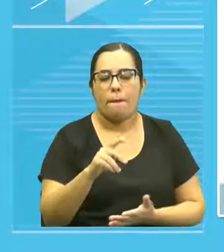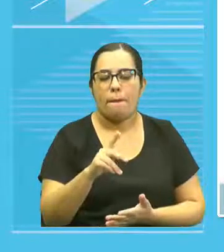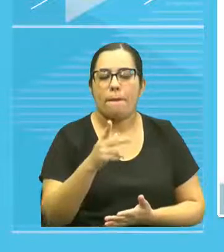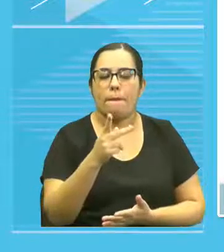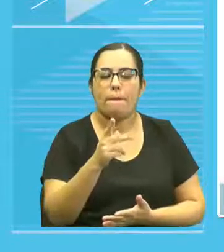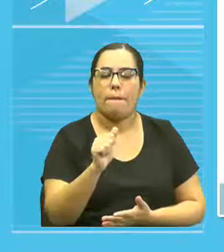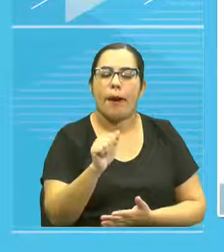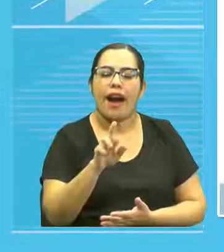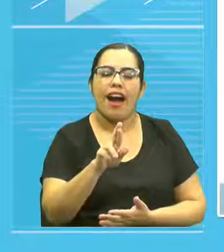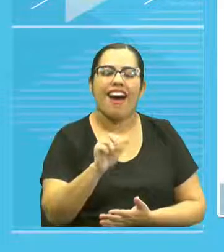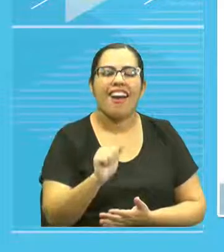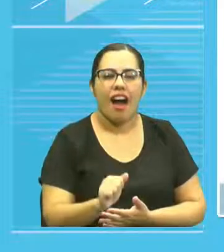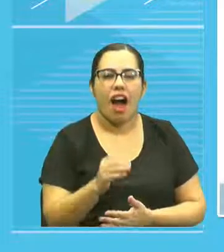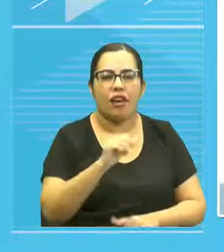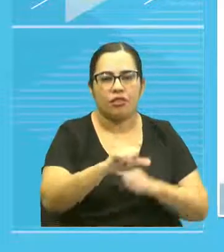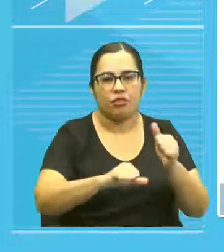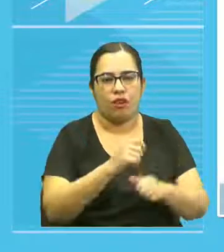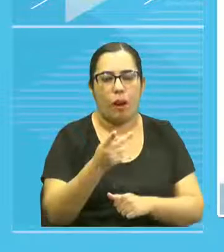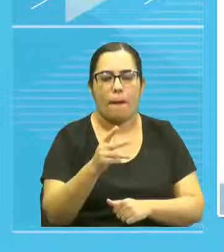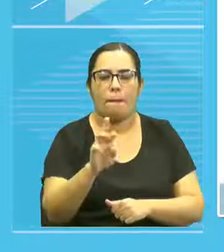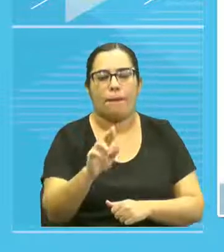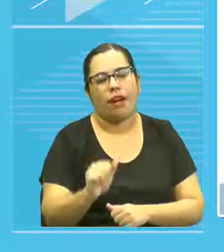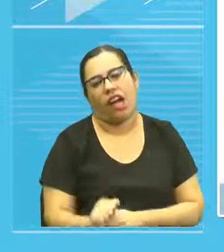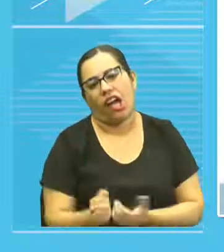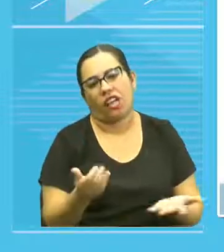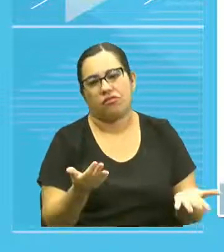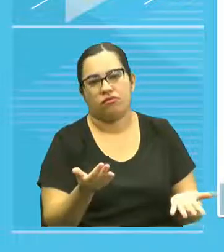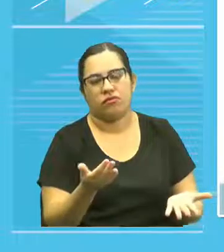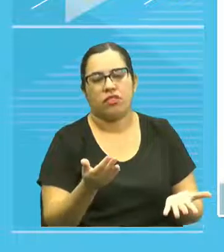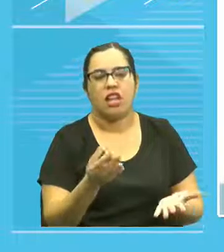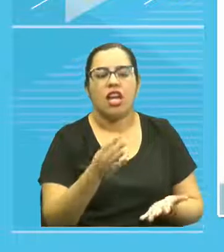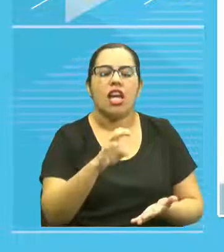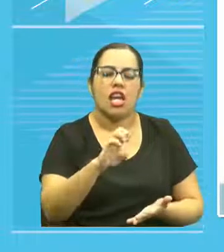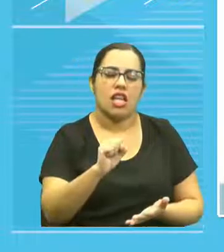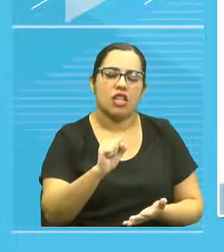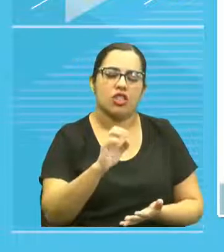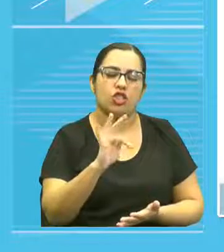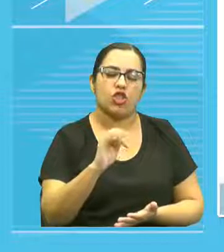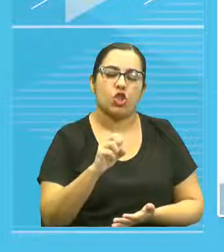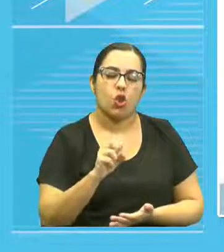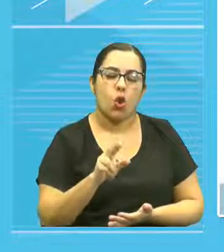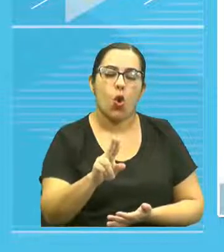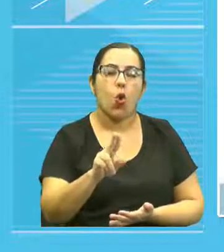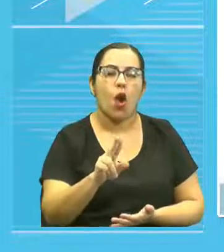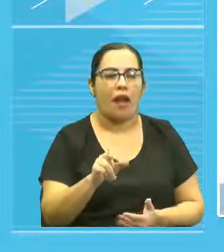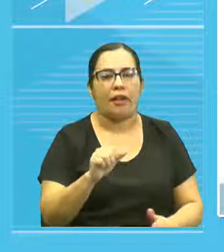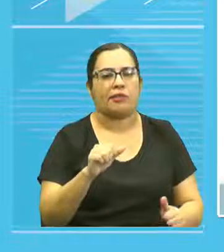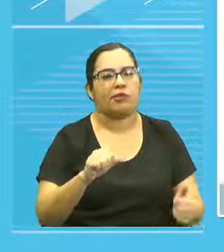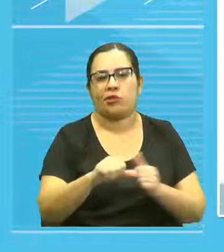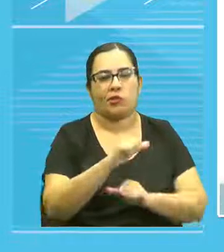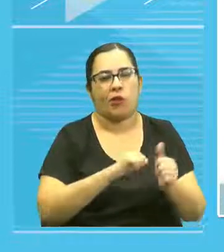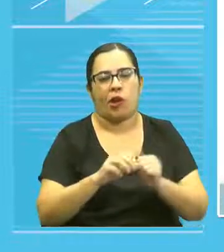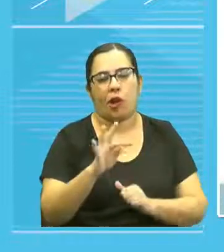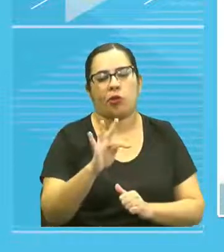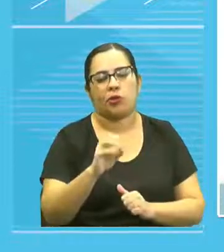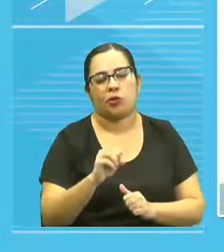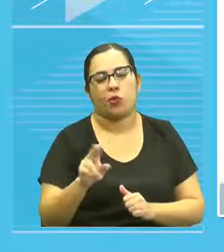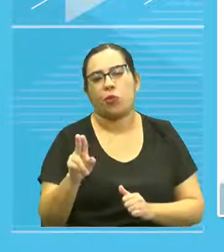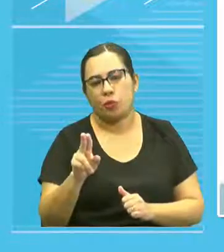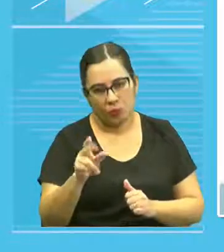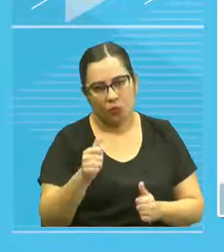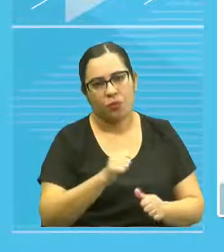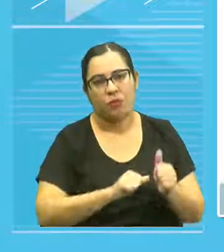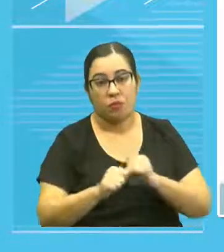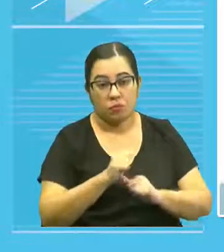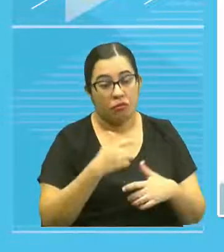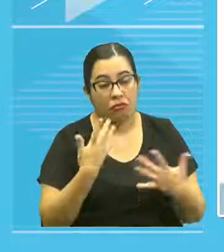para para quer dizer estou o menino escreve todo sai a escolha de registro ele leva a oralidade